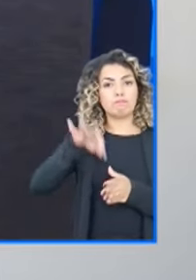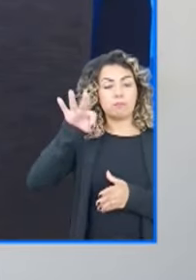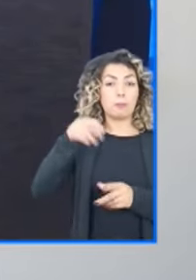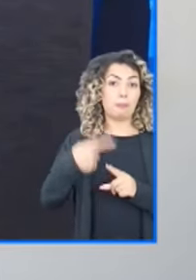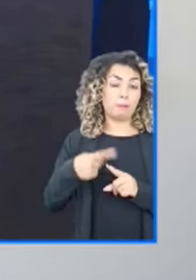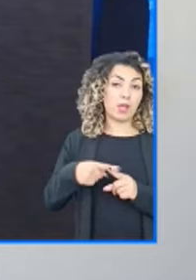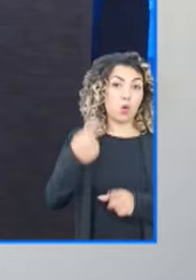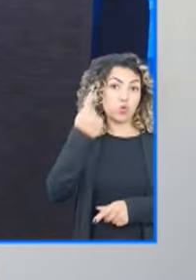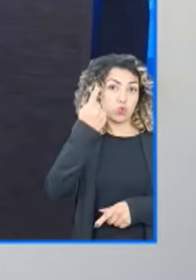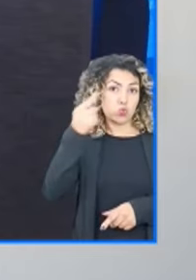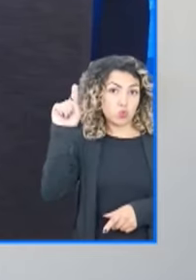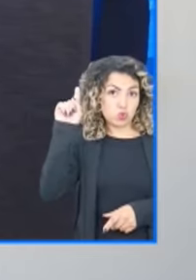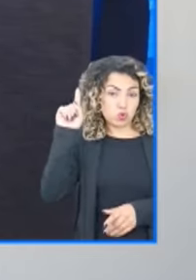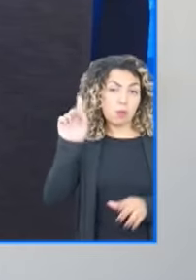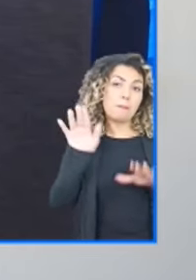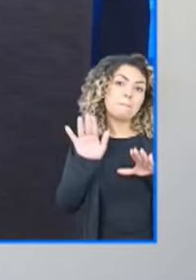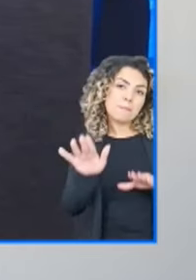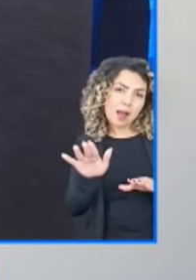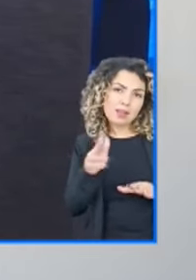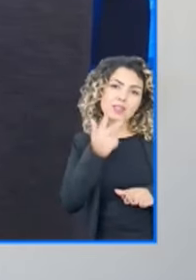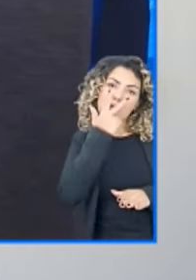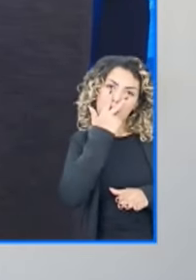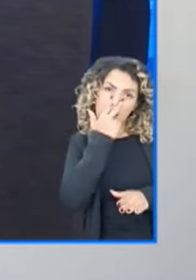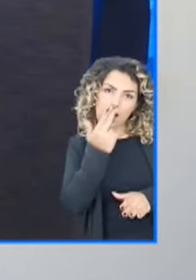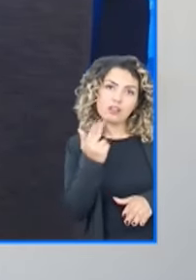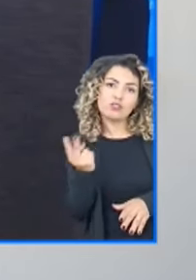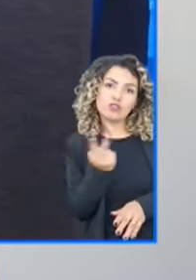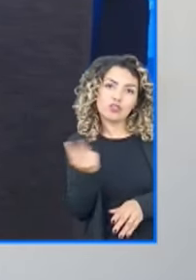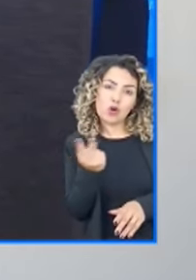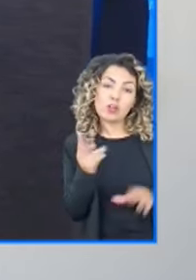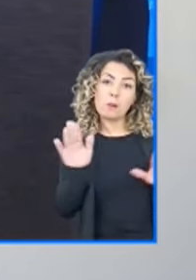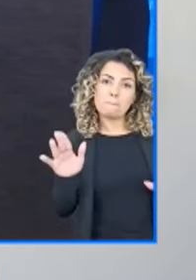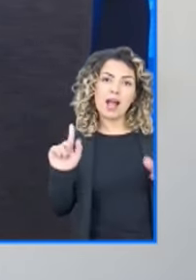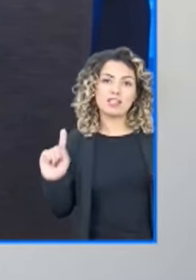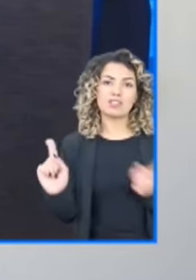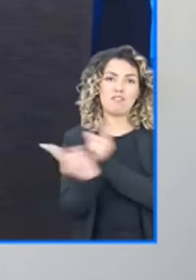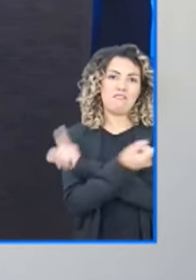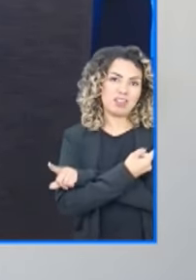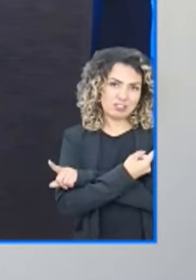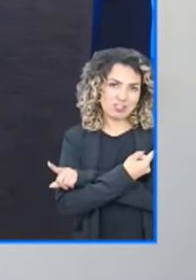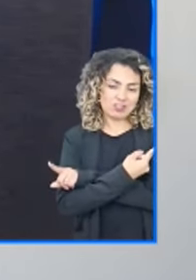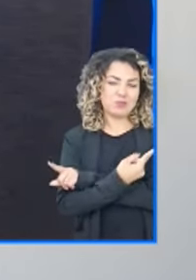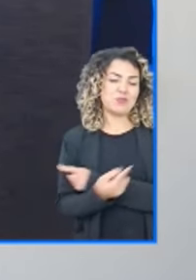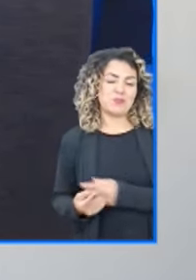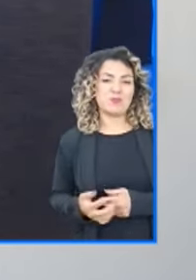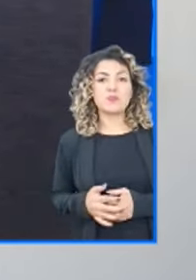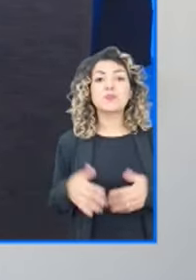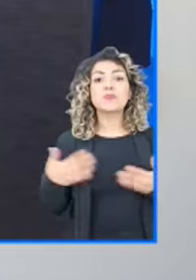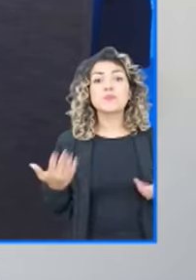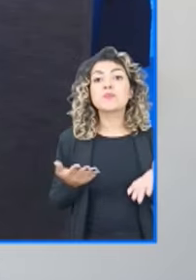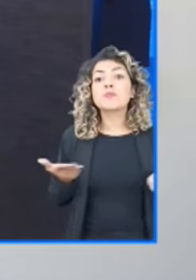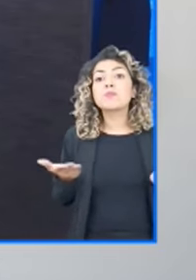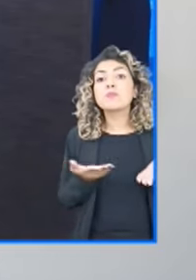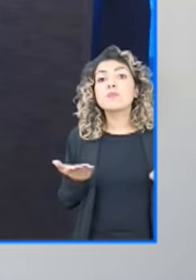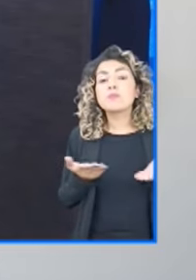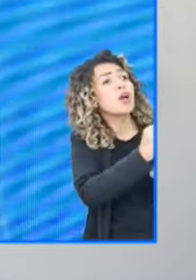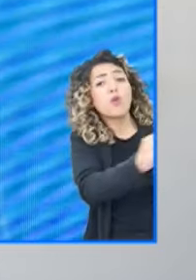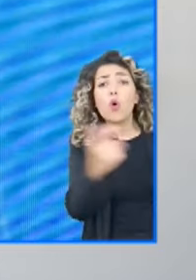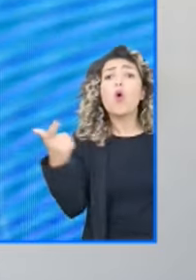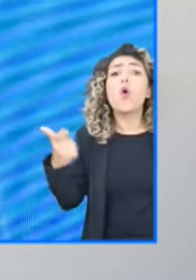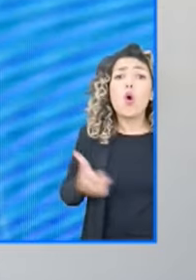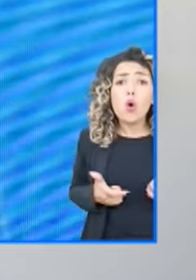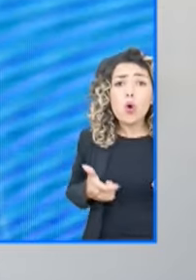temos três candidatos empatados e isso deve persistir no Datafolha amanhã. Não acredito que o Datafolha